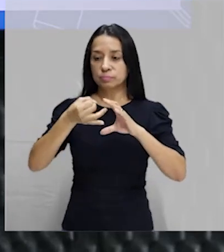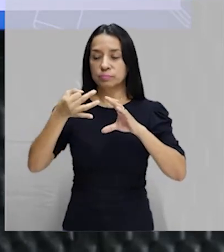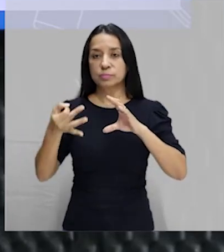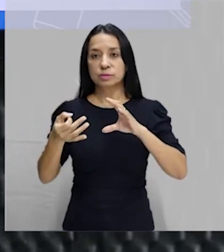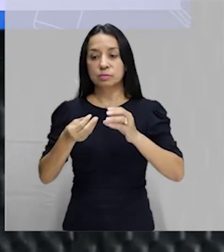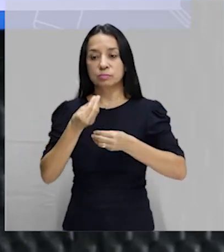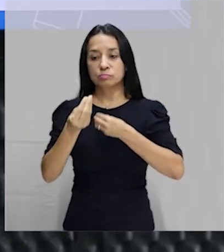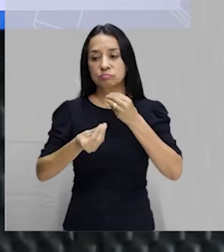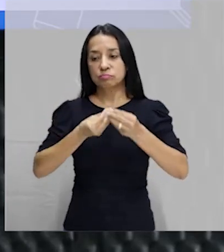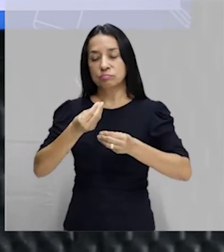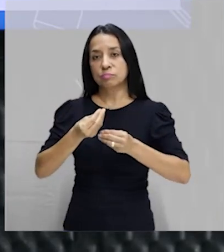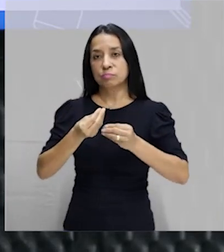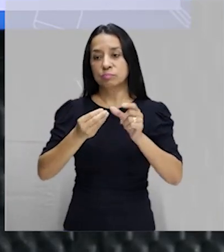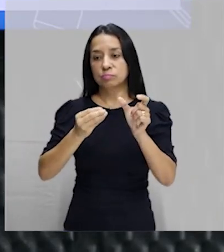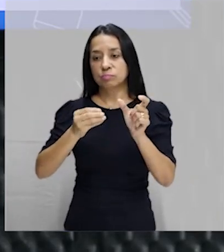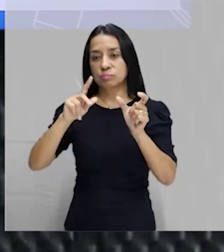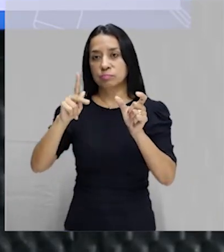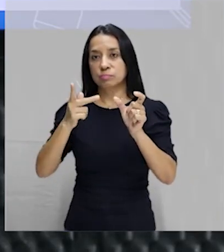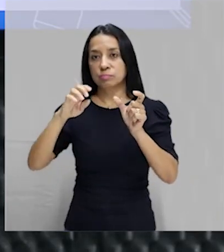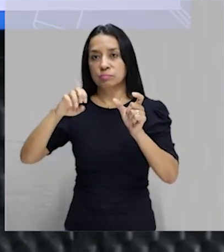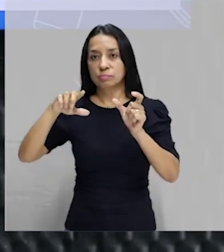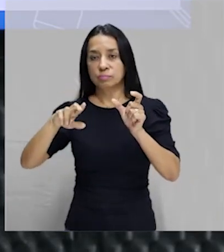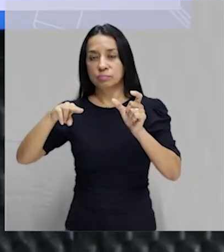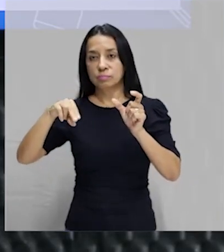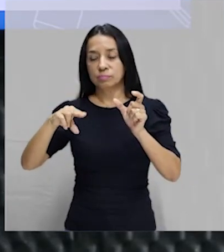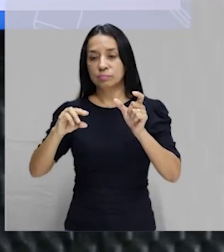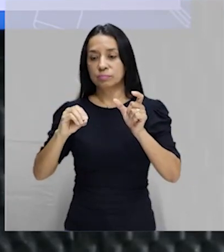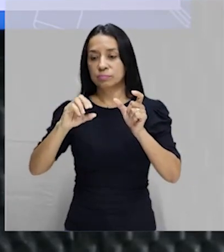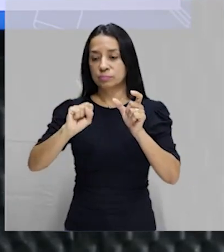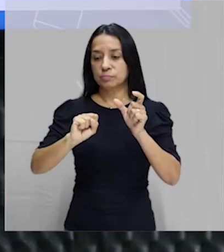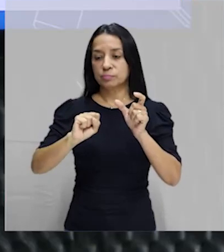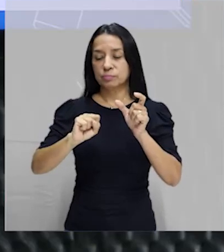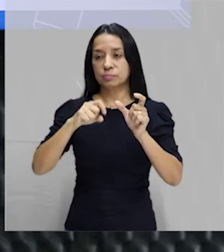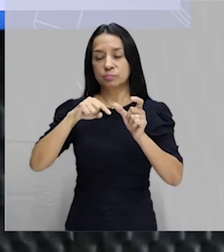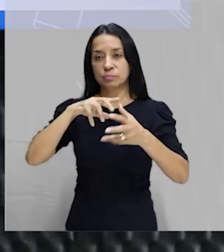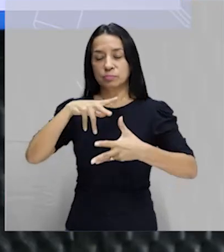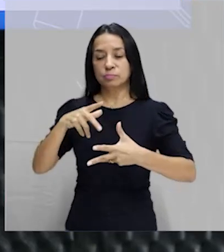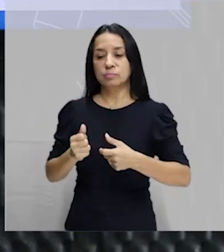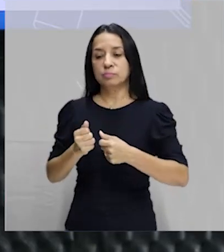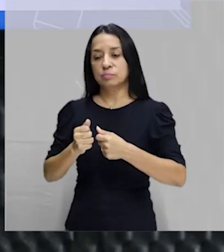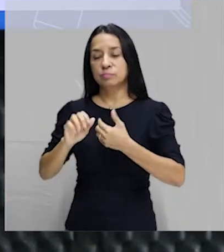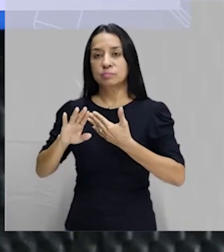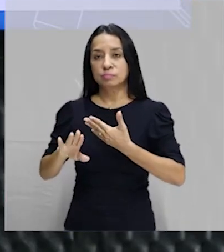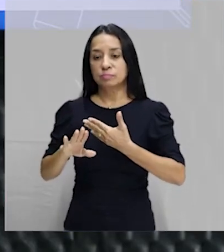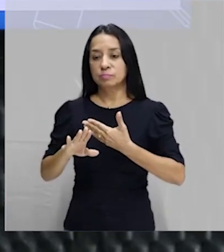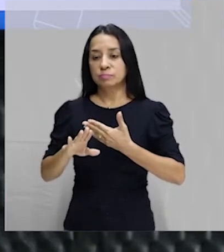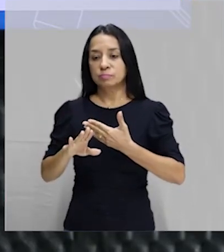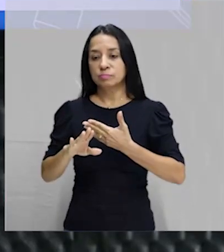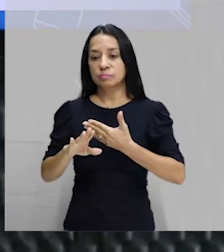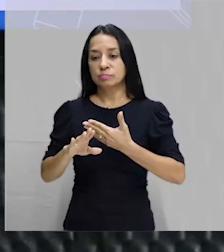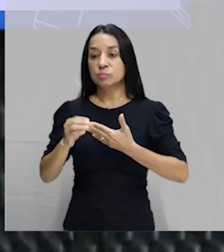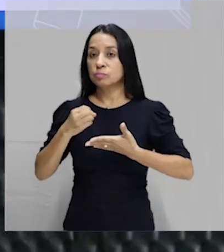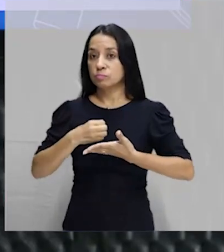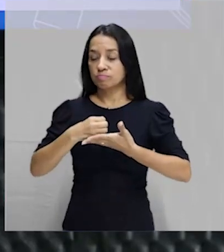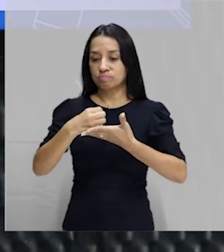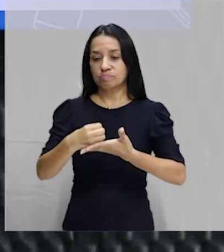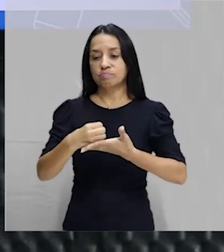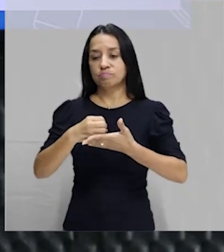como helenos. O mundo dos helenos deixaram diversas